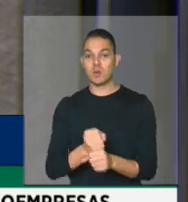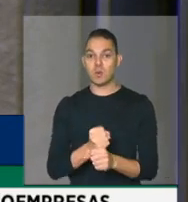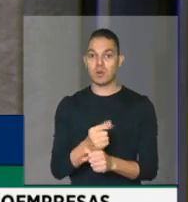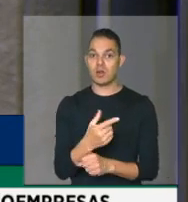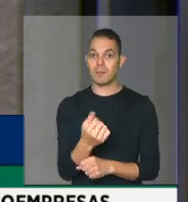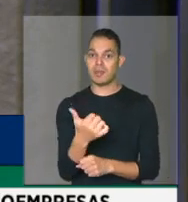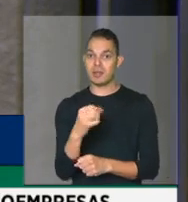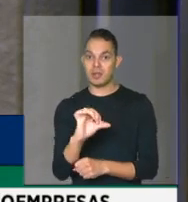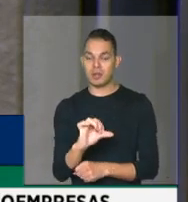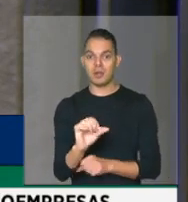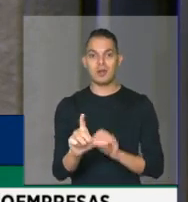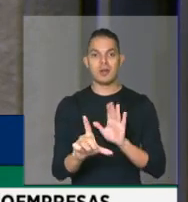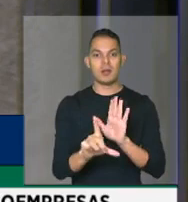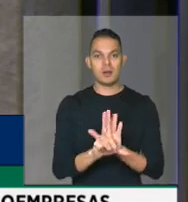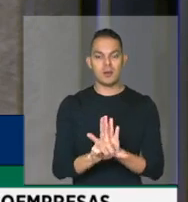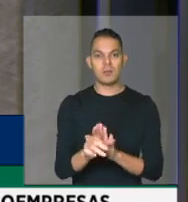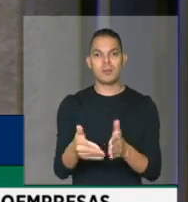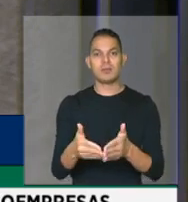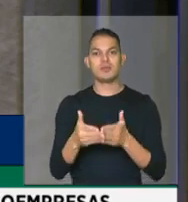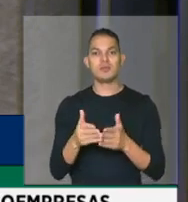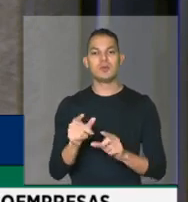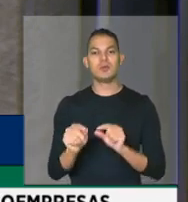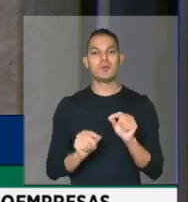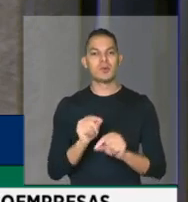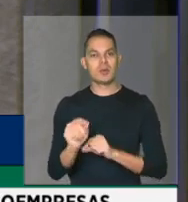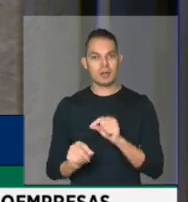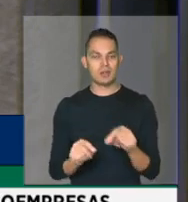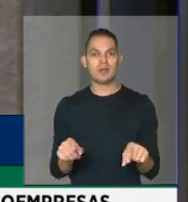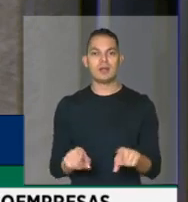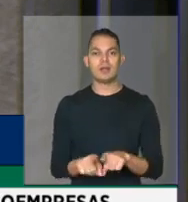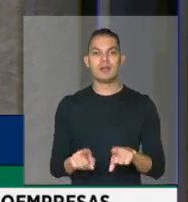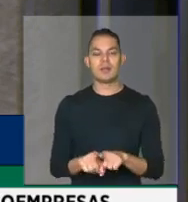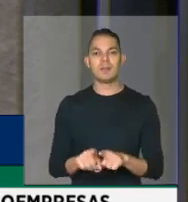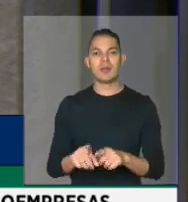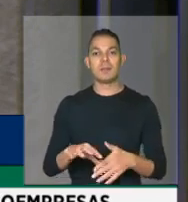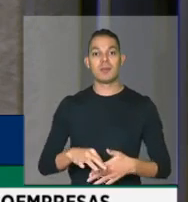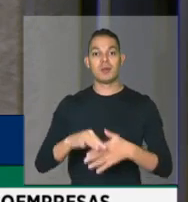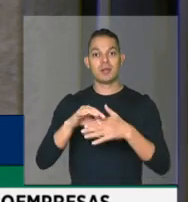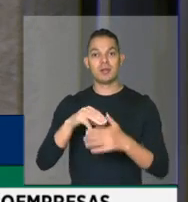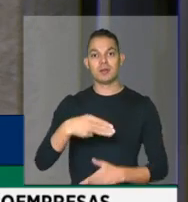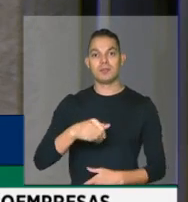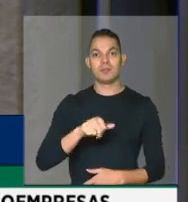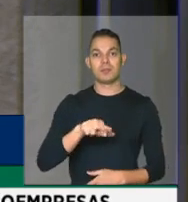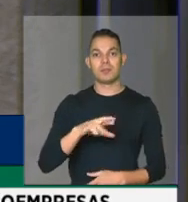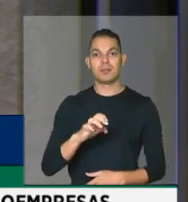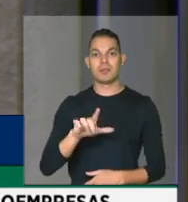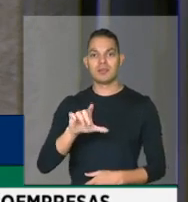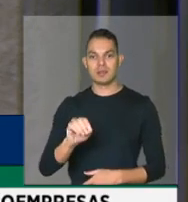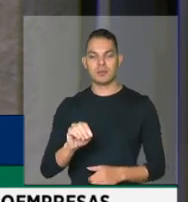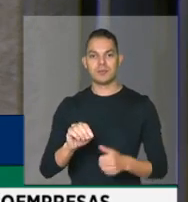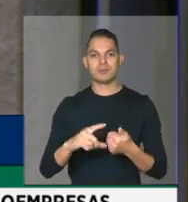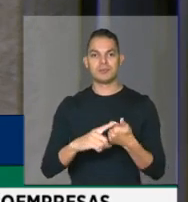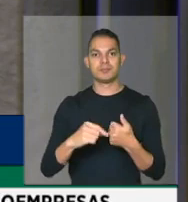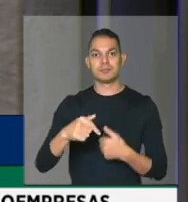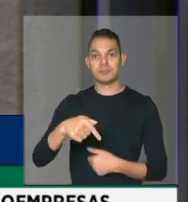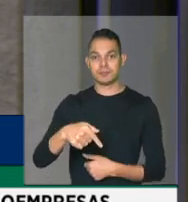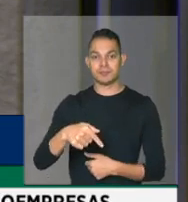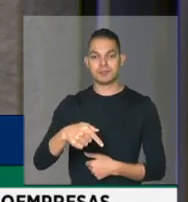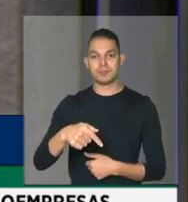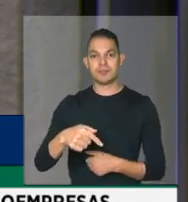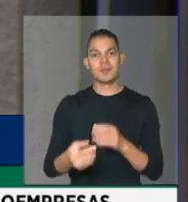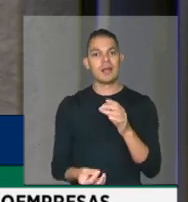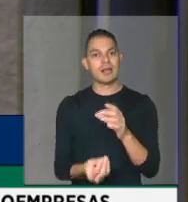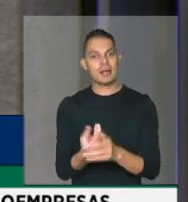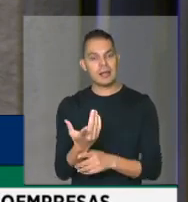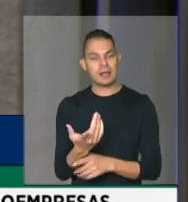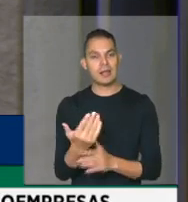905/2019. No caso da lei das OCIPs, um pedido também feito pelo líder Marcelo Freixo. Artigo 7º. Criamos um